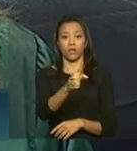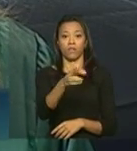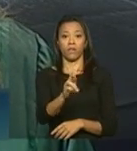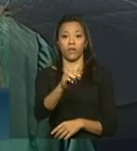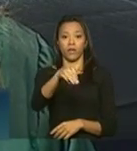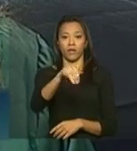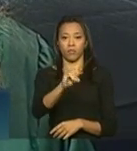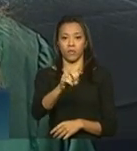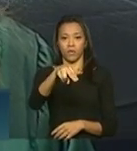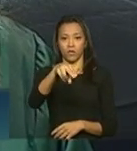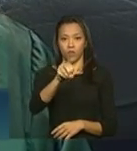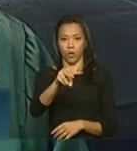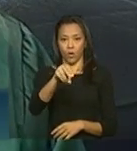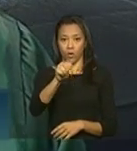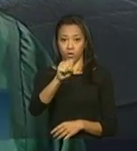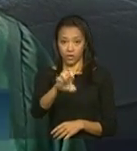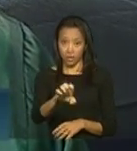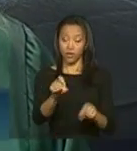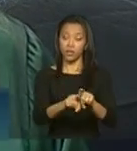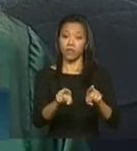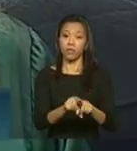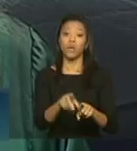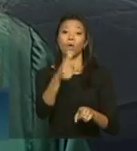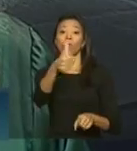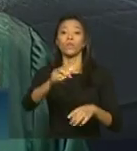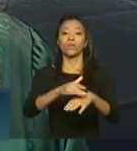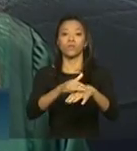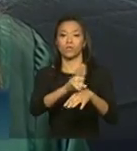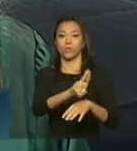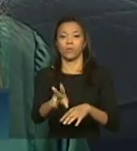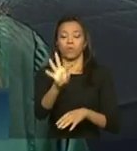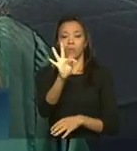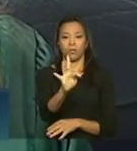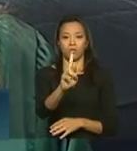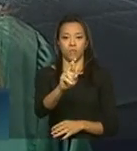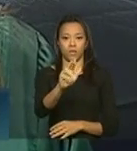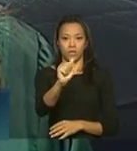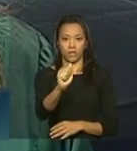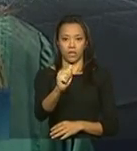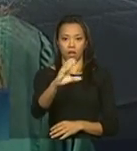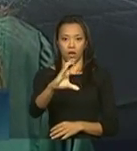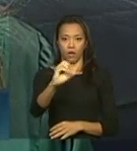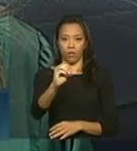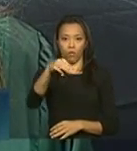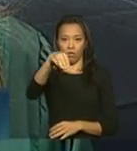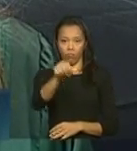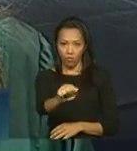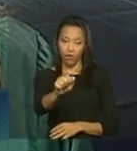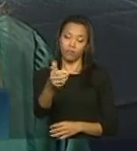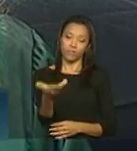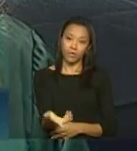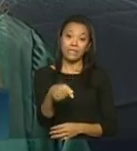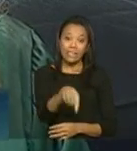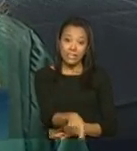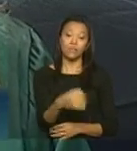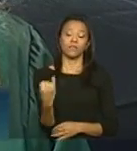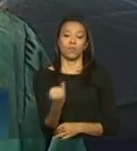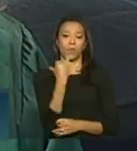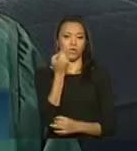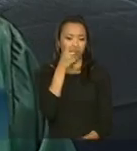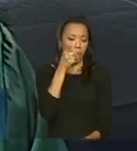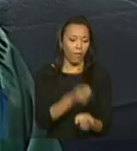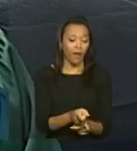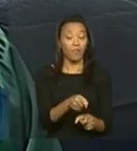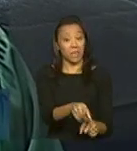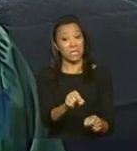tracoma. Onde se vai evitar uma série de desdobramentos, vamos dizer, que podem repercutir no desempenho escolar e de